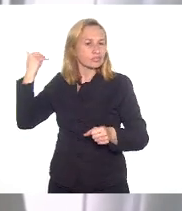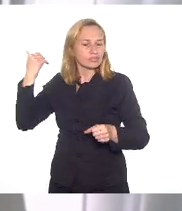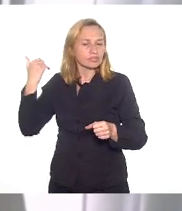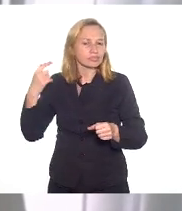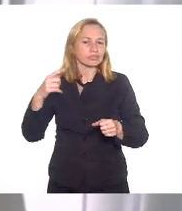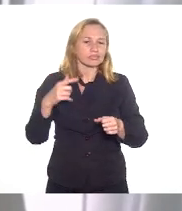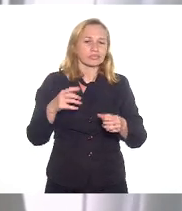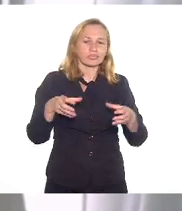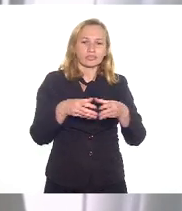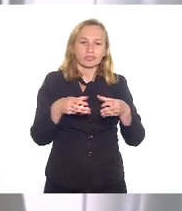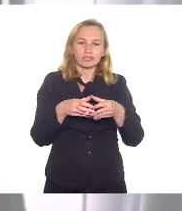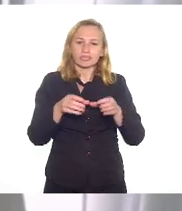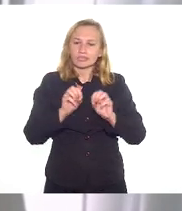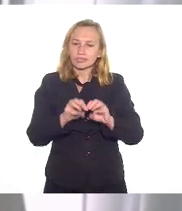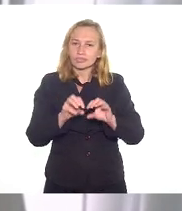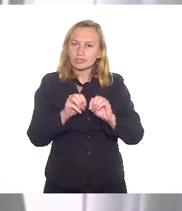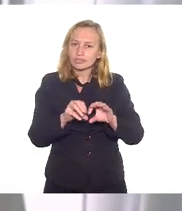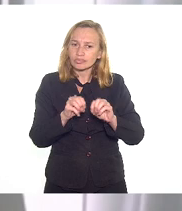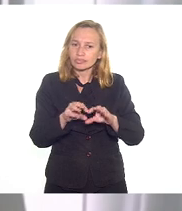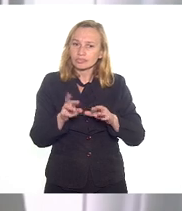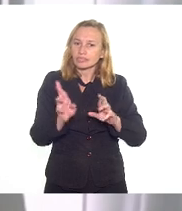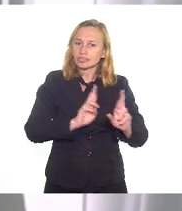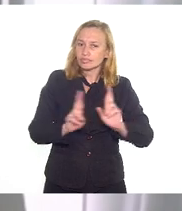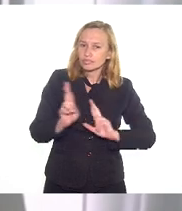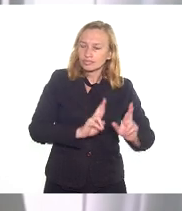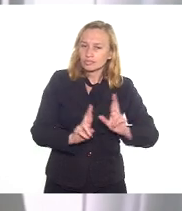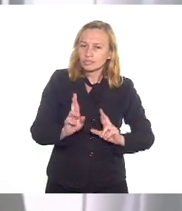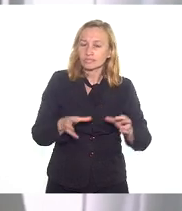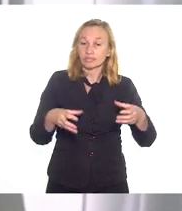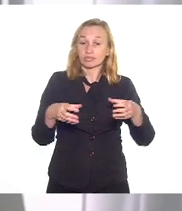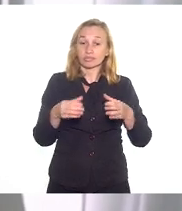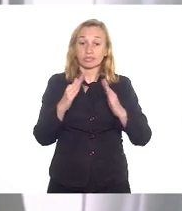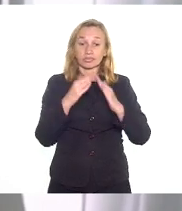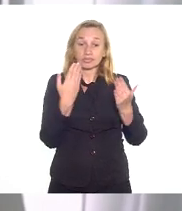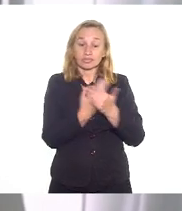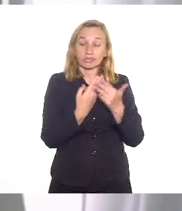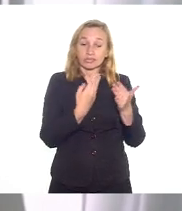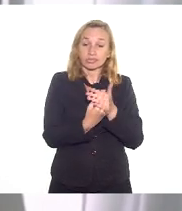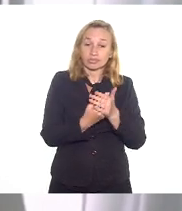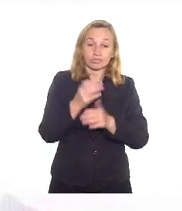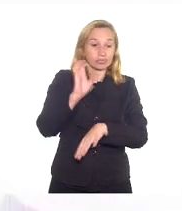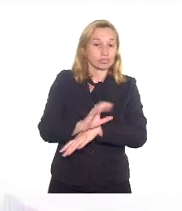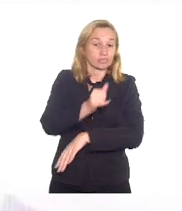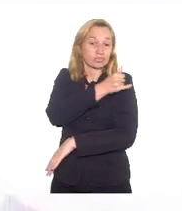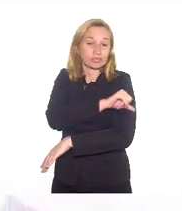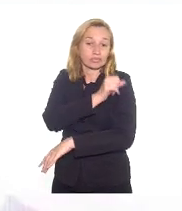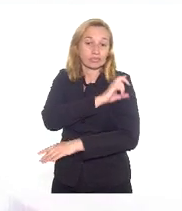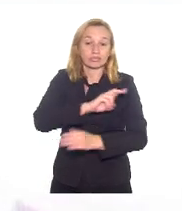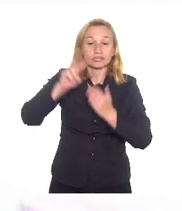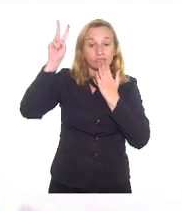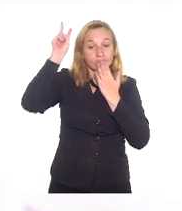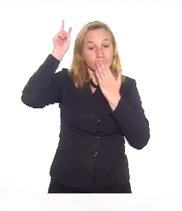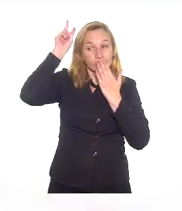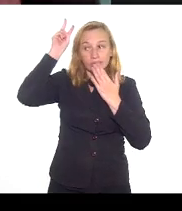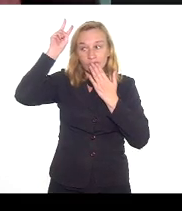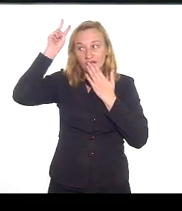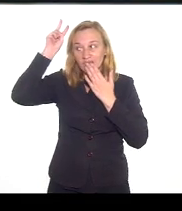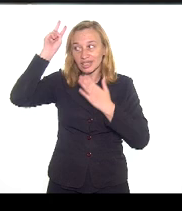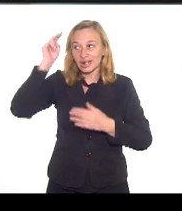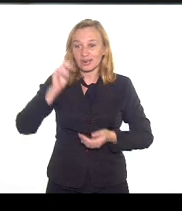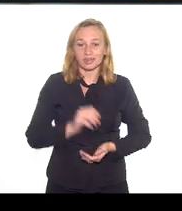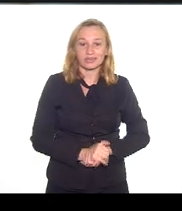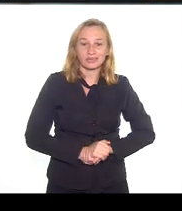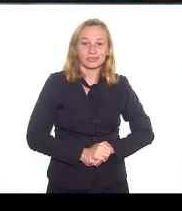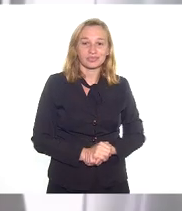na Comissão de Educação em relação às escolas indígenas do Estado do Rio de Janeiro. De qualquer maneira, eu queria destacar a